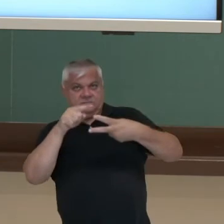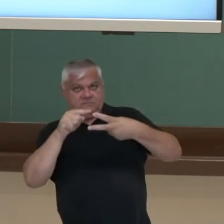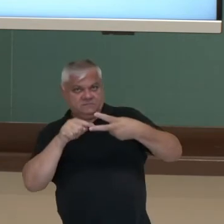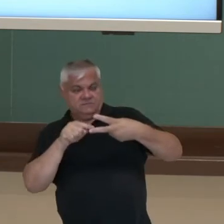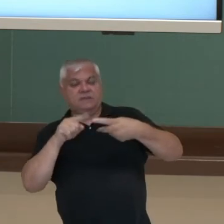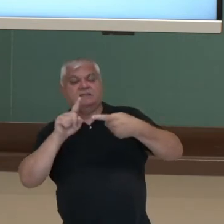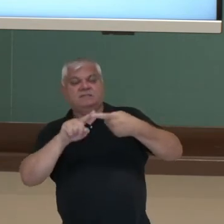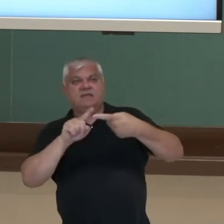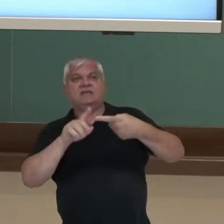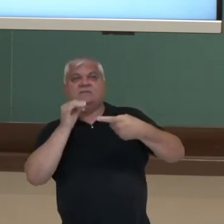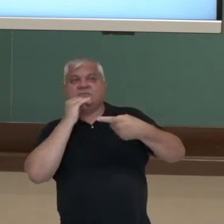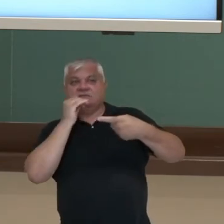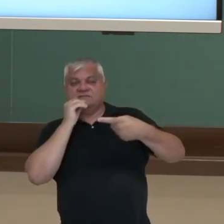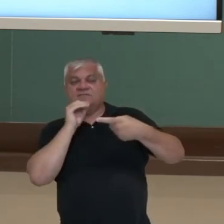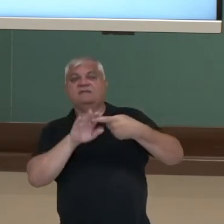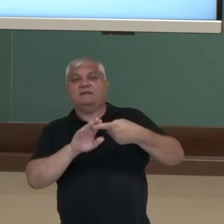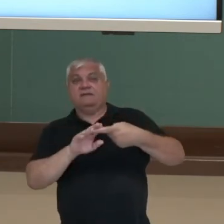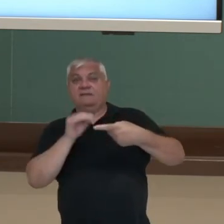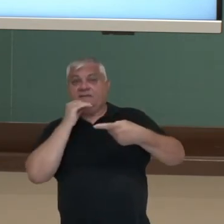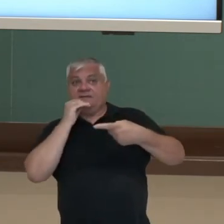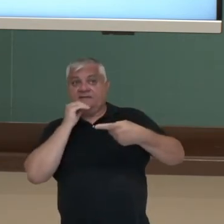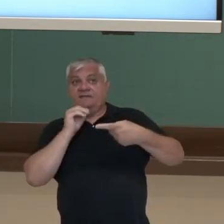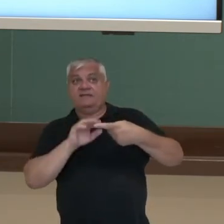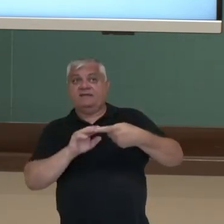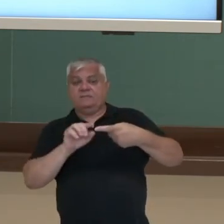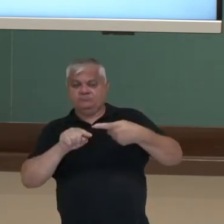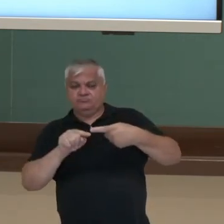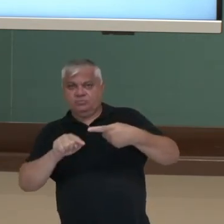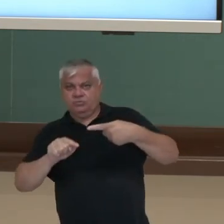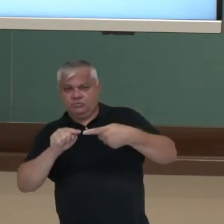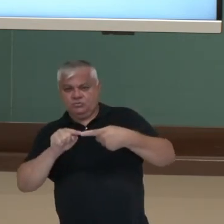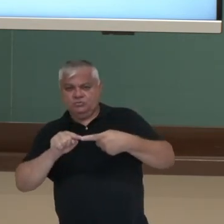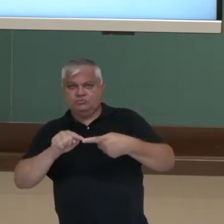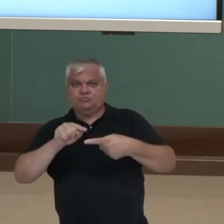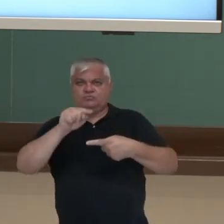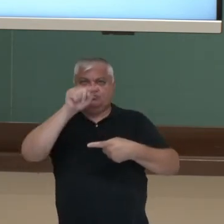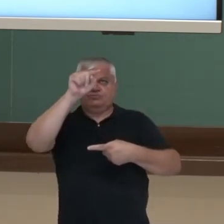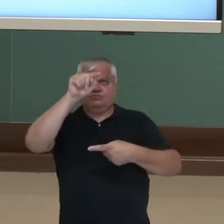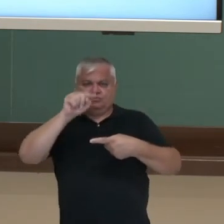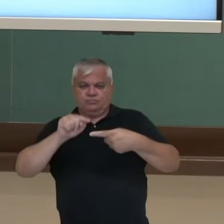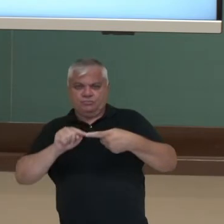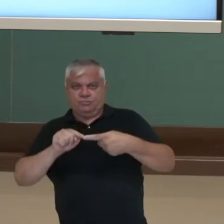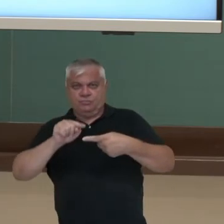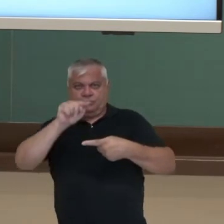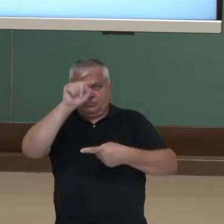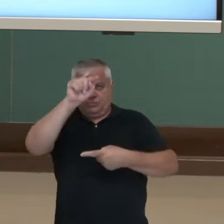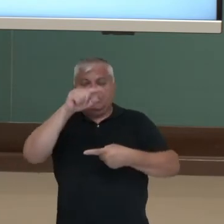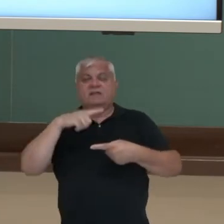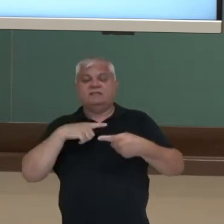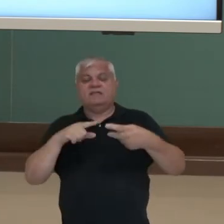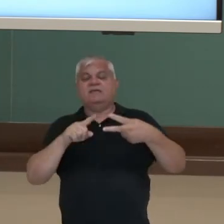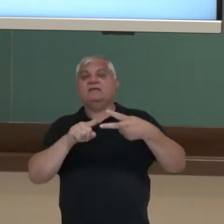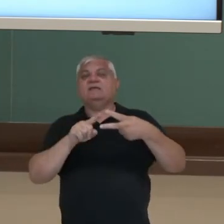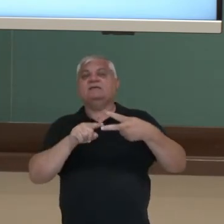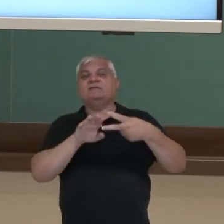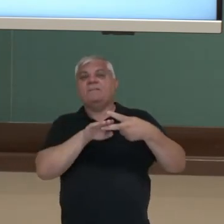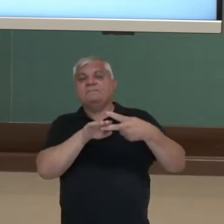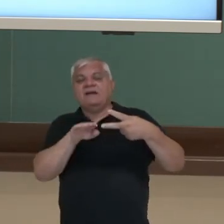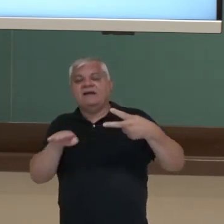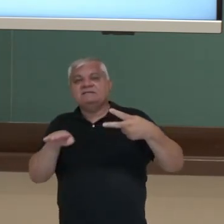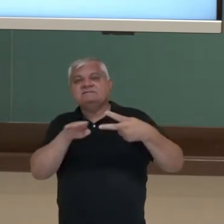o apótema da pirâmide, que ela aparece exatamente na superfície lateral, e teremos o apótema